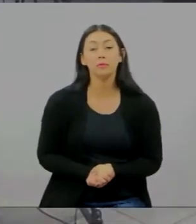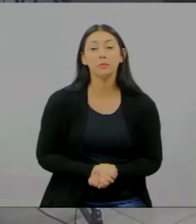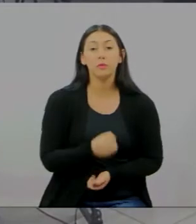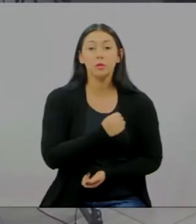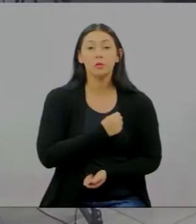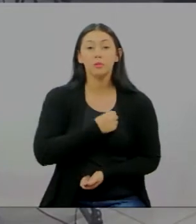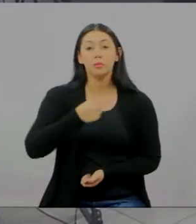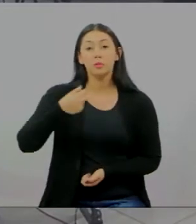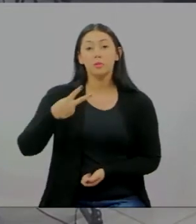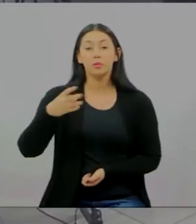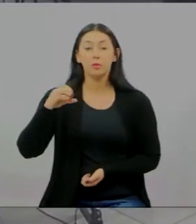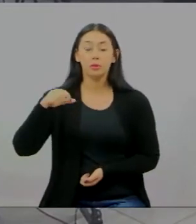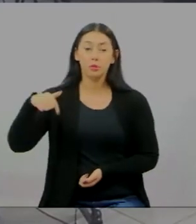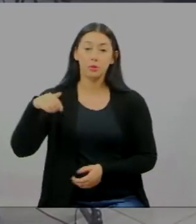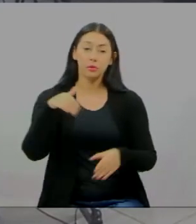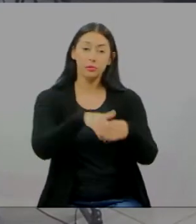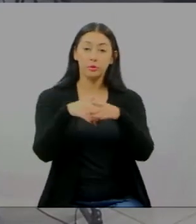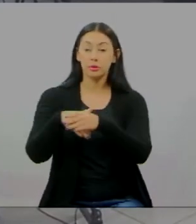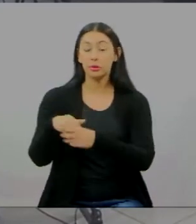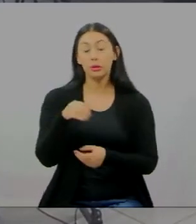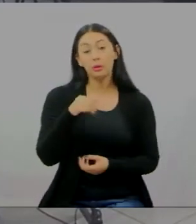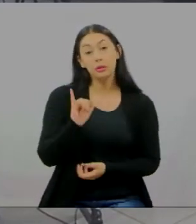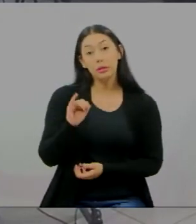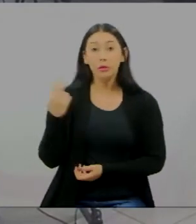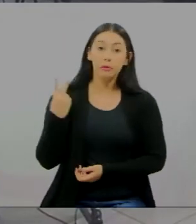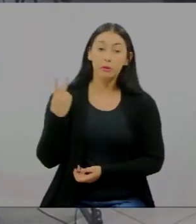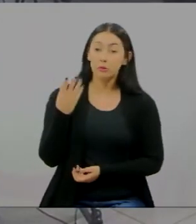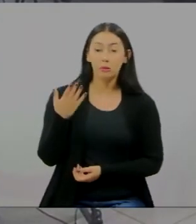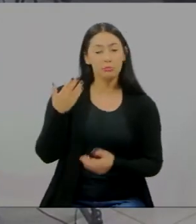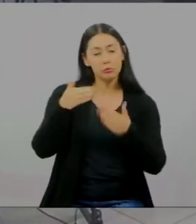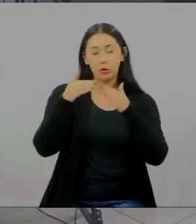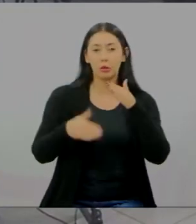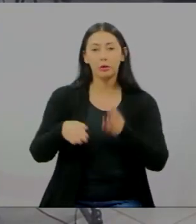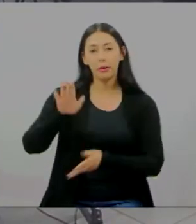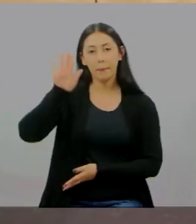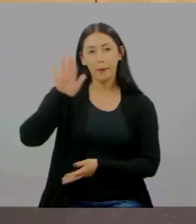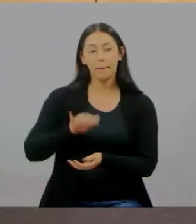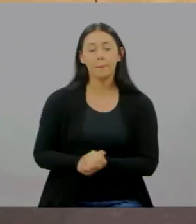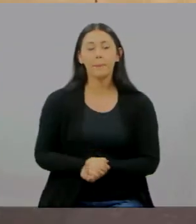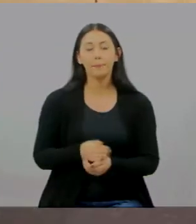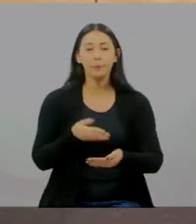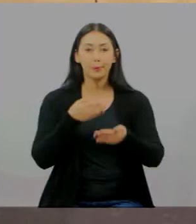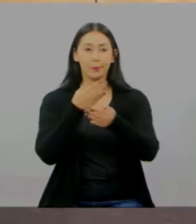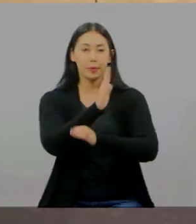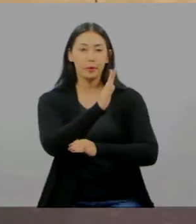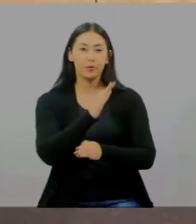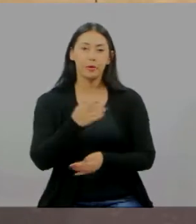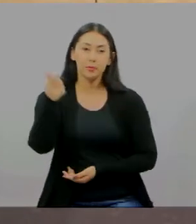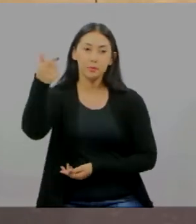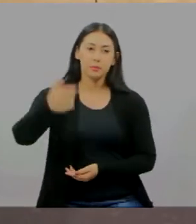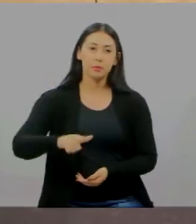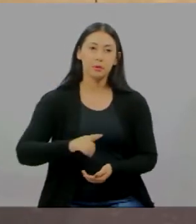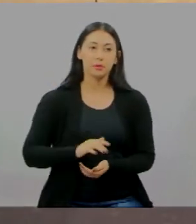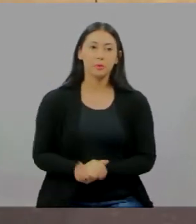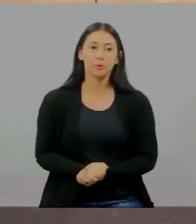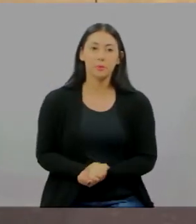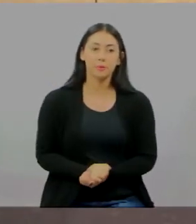Requerimento 207 em votação. Os vereadores contrários se manifestam levantando o braço. Requerimento aprovado. Próximo